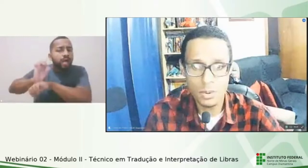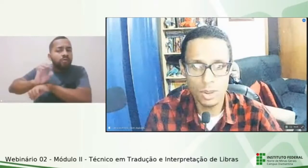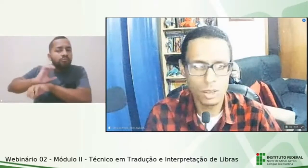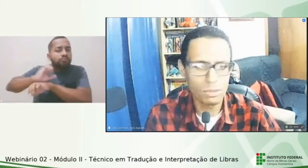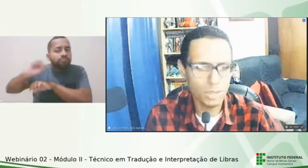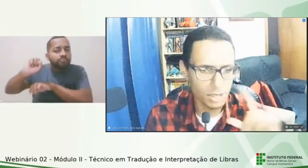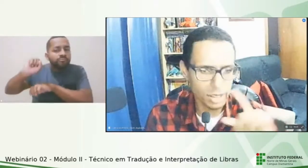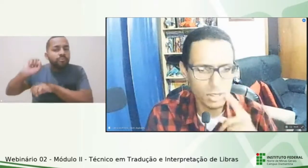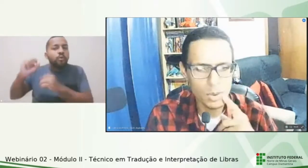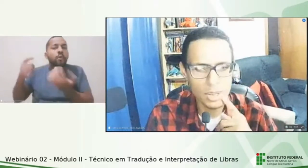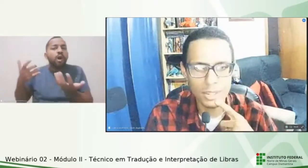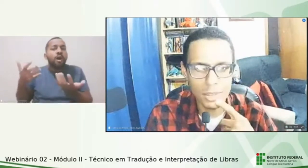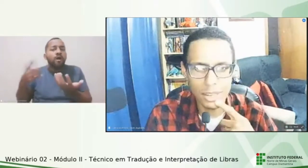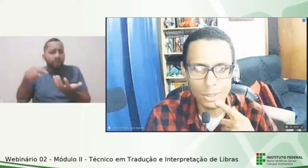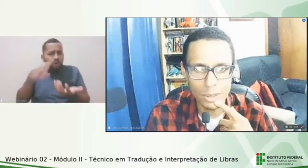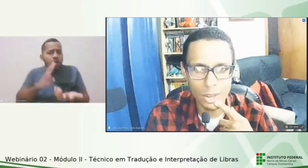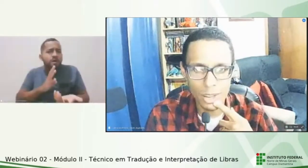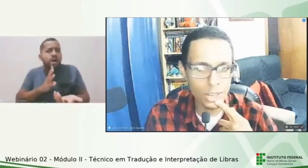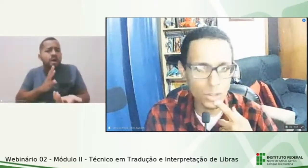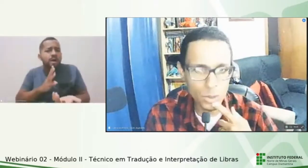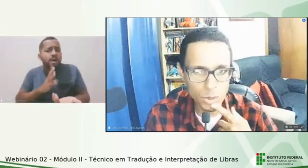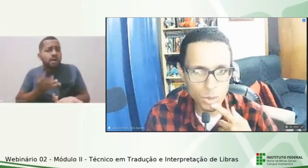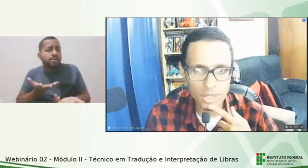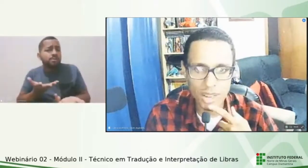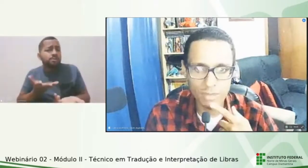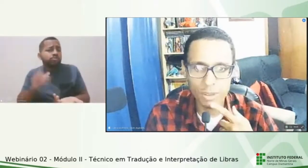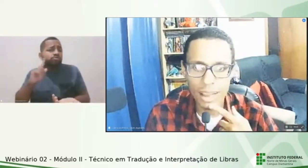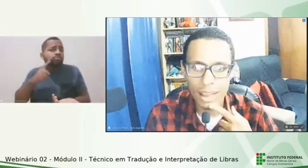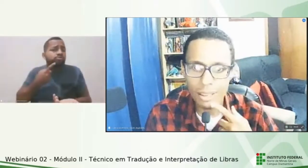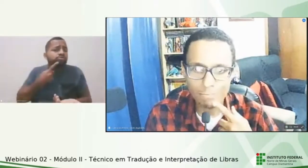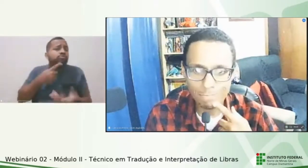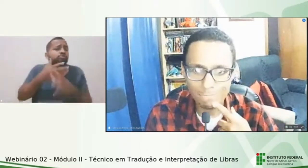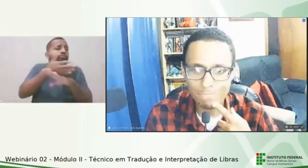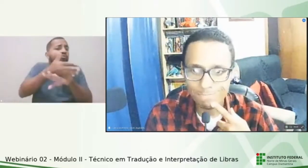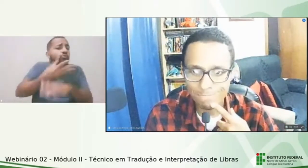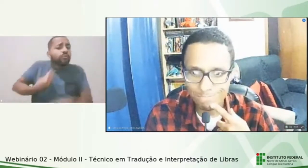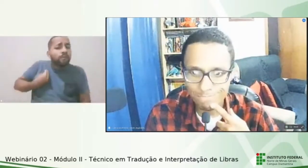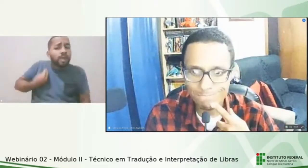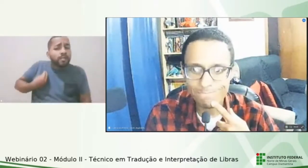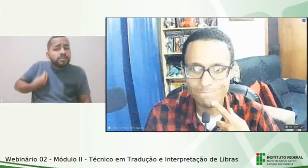venceu, você tem esse conhecimento, que surdos que estavam lá.